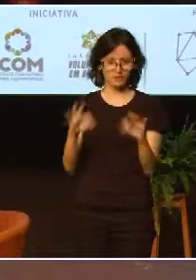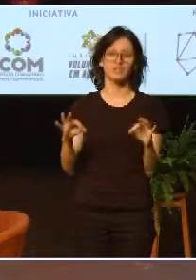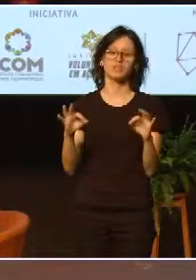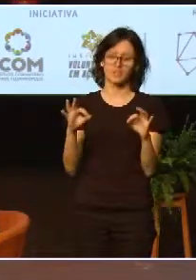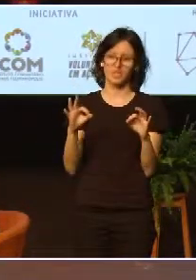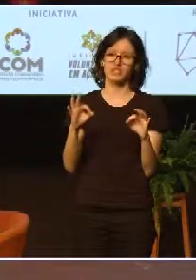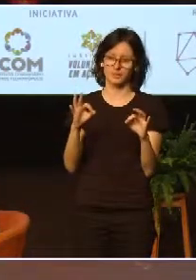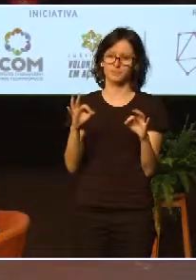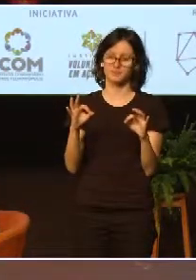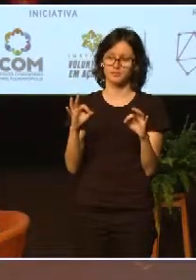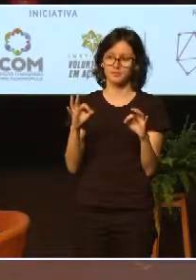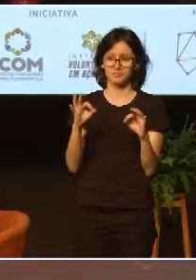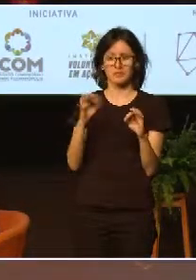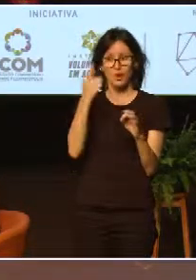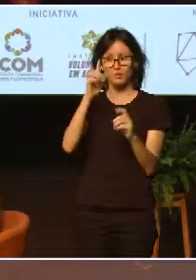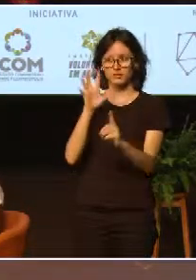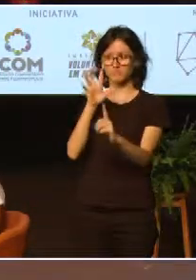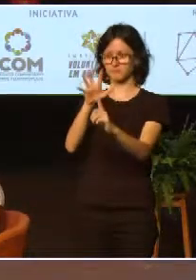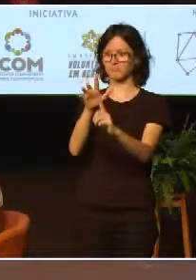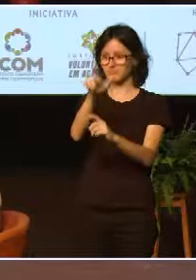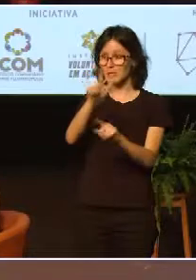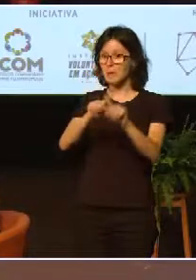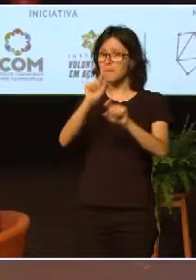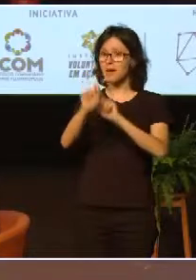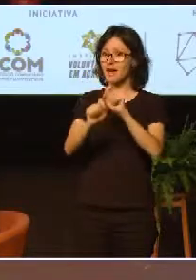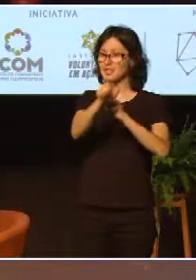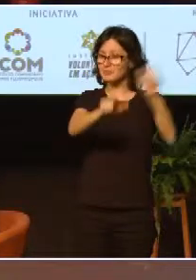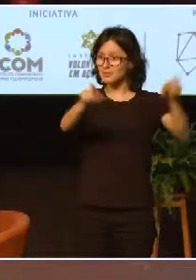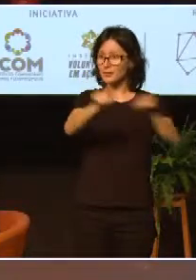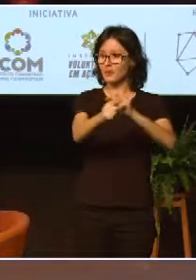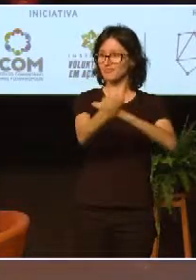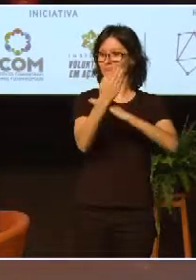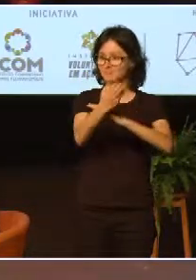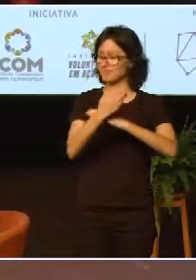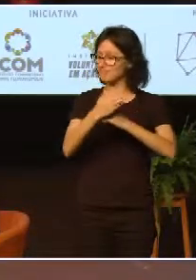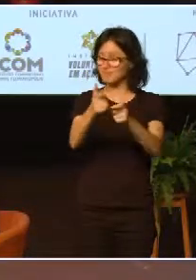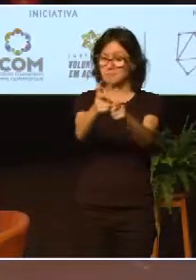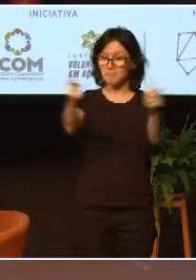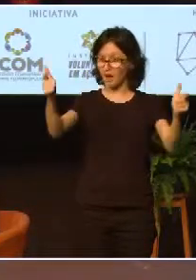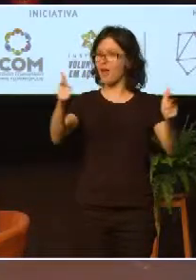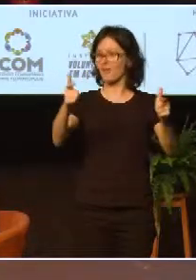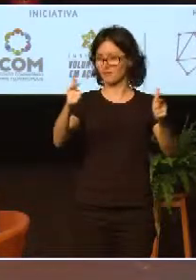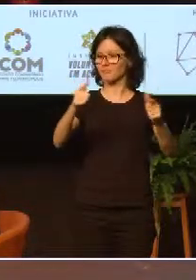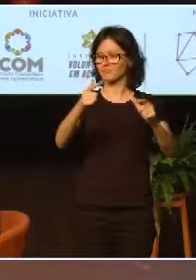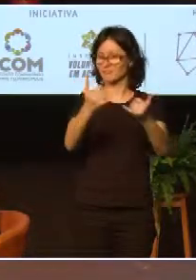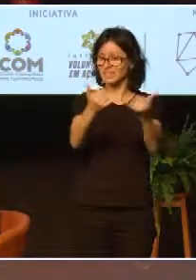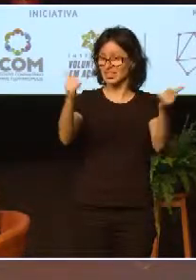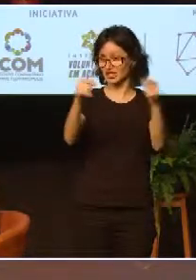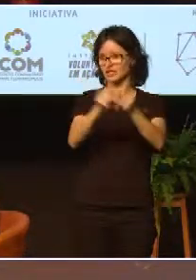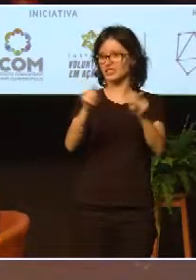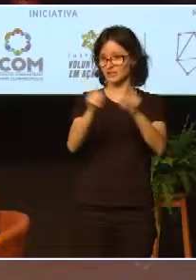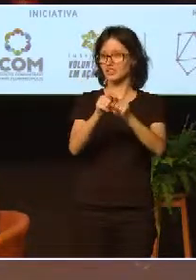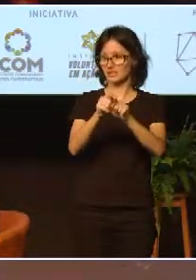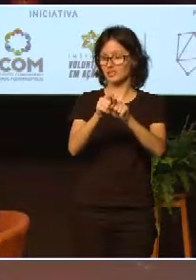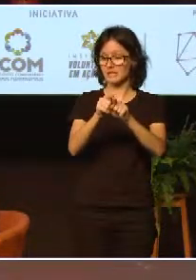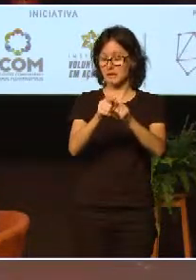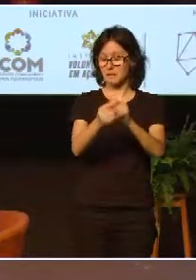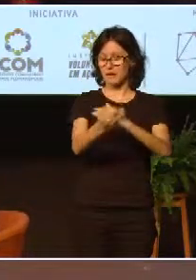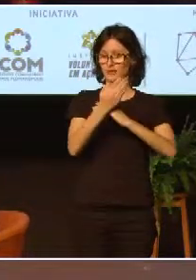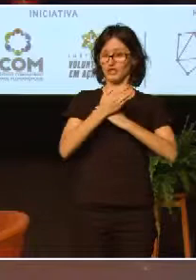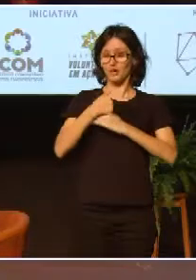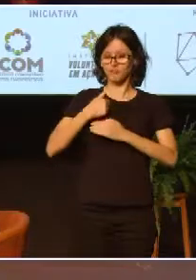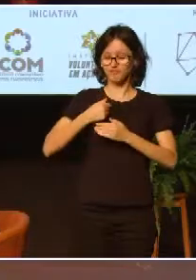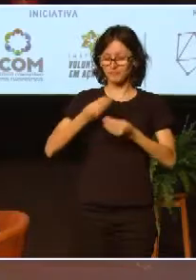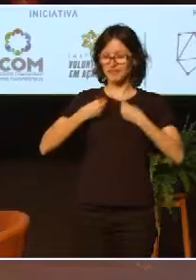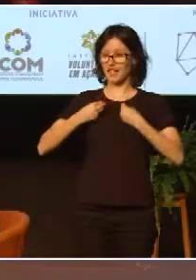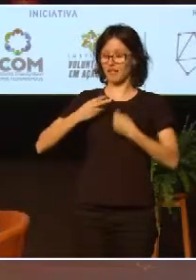impacta as pessoas, mas a via que volta para mim é infinitamente maior também. Me retroalimenta para continuar